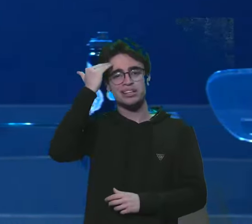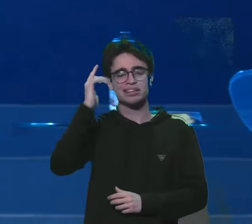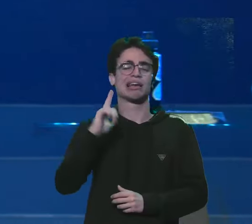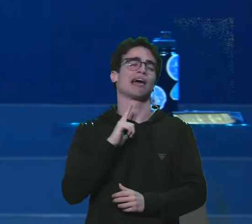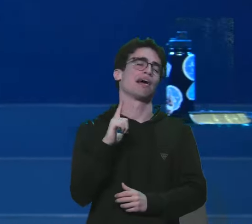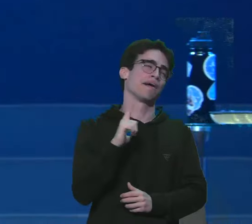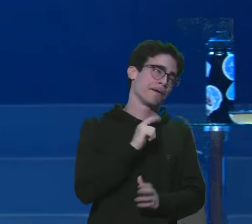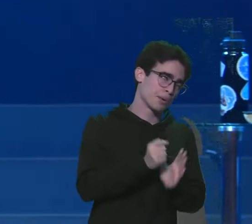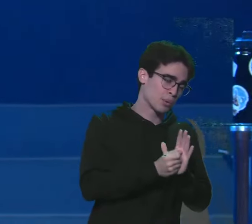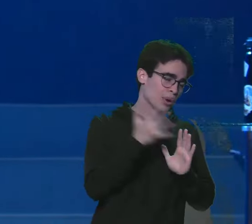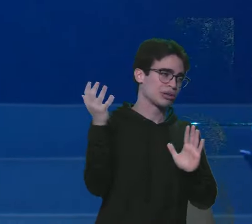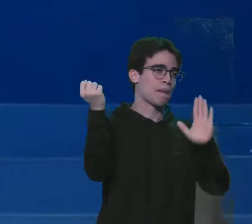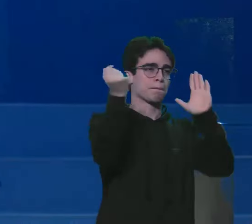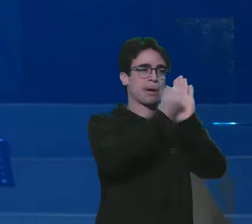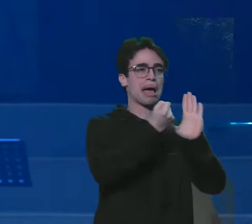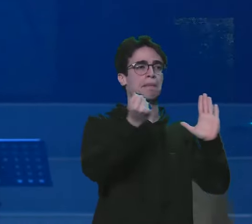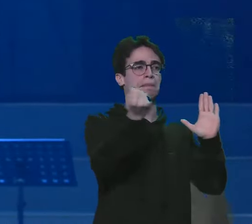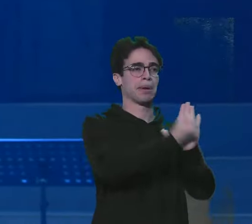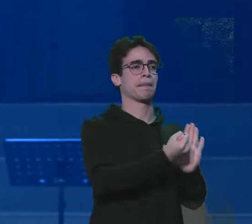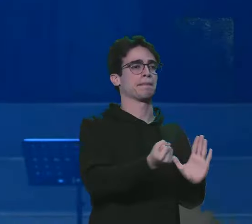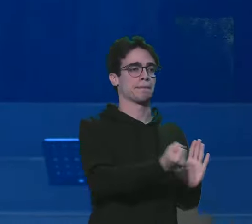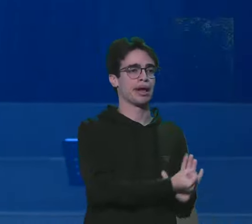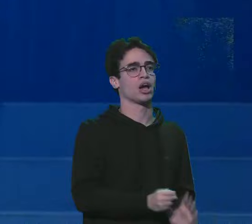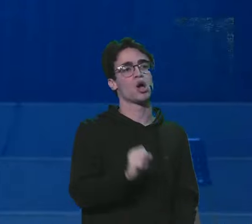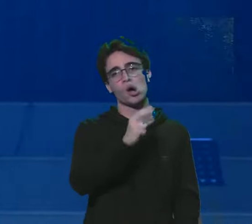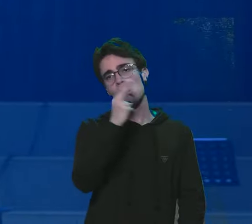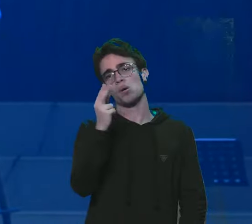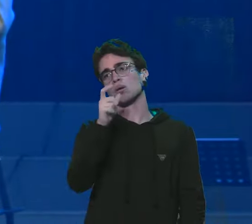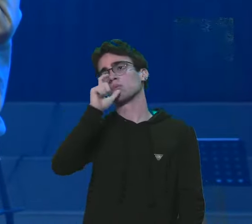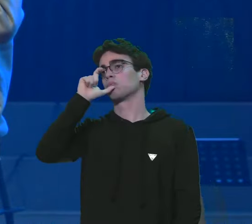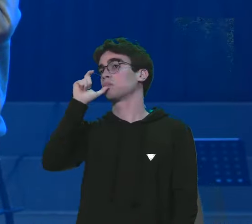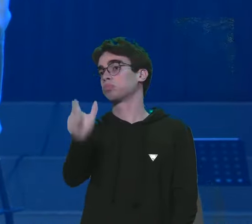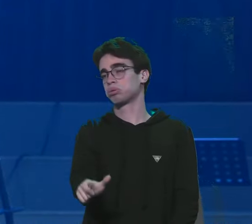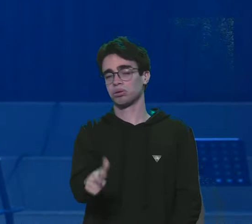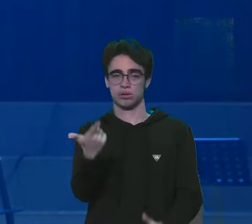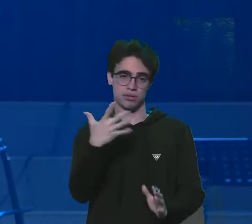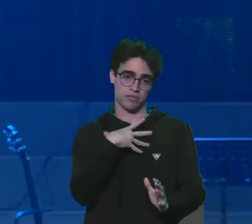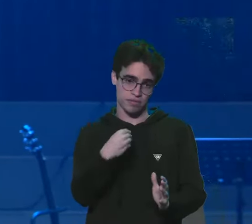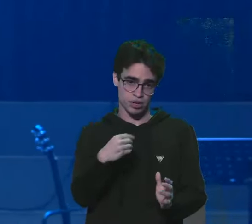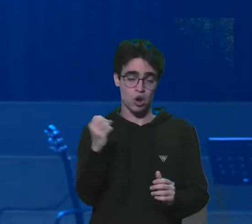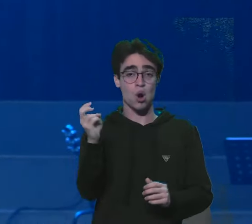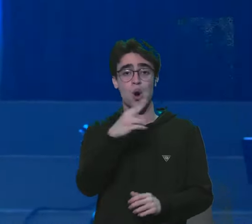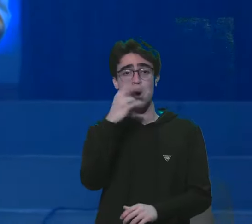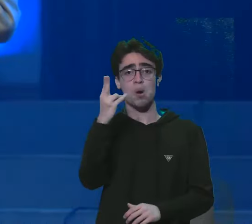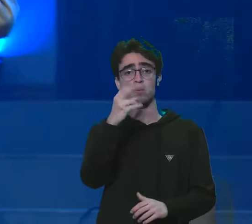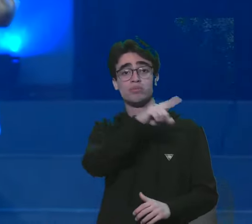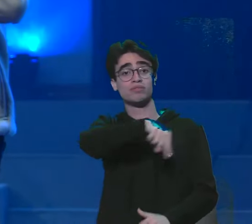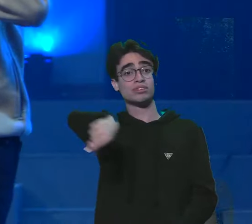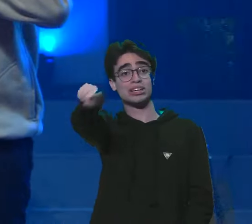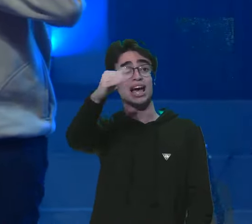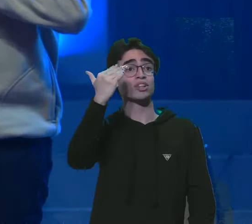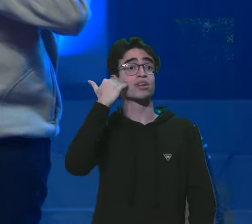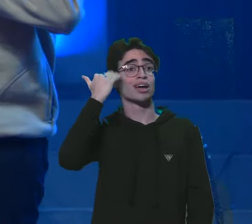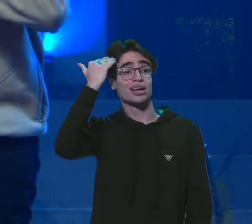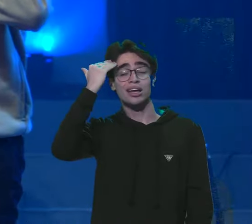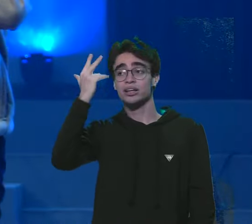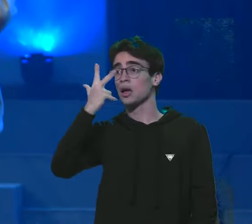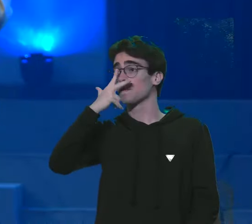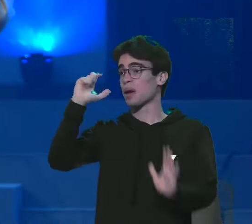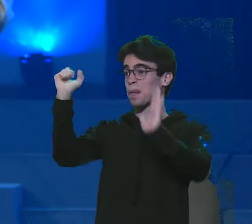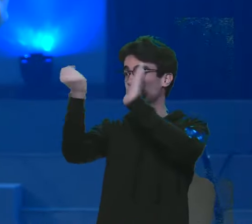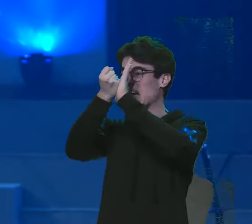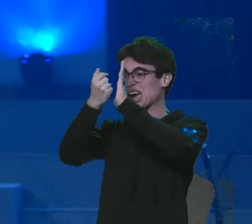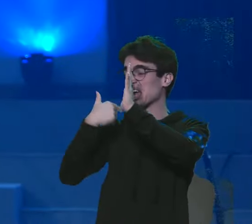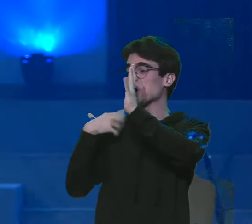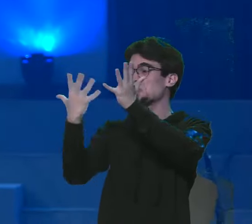rótulos. Ou os pais colocam rótulos nos filhos, ou os adolescentes assumem os rótulos que